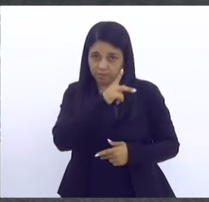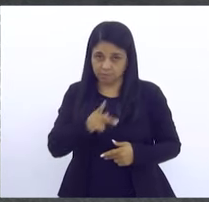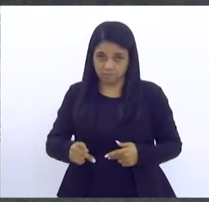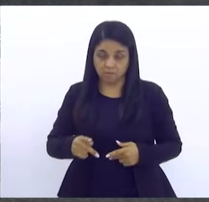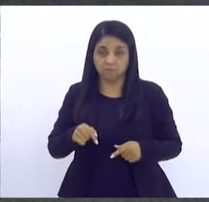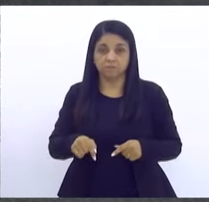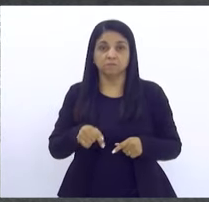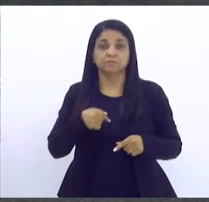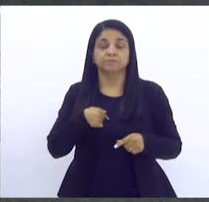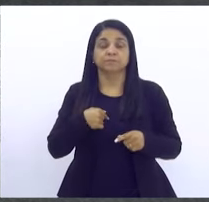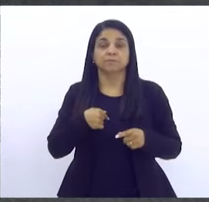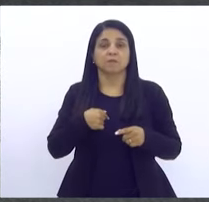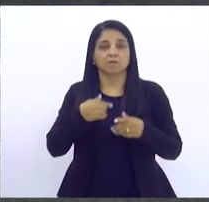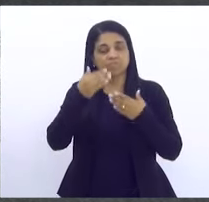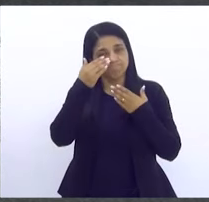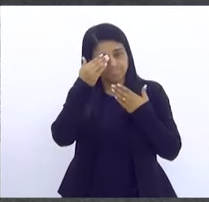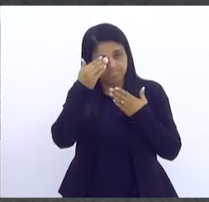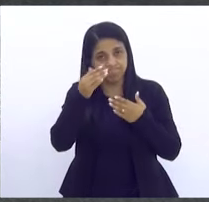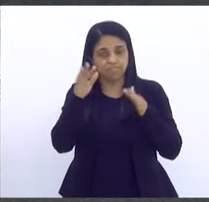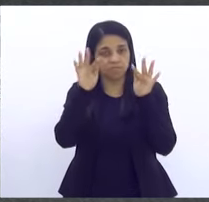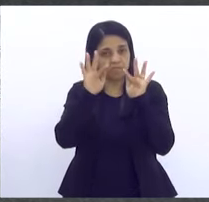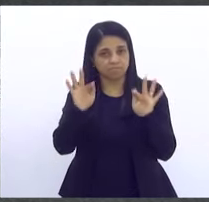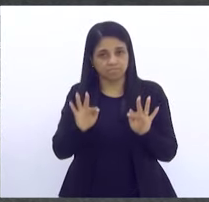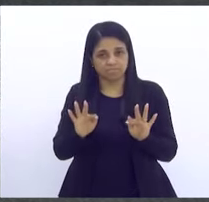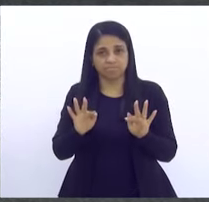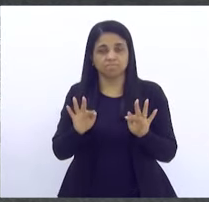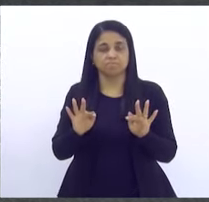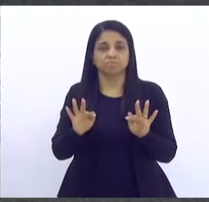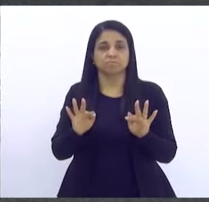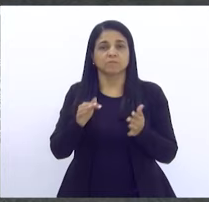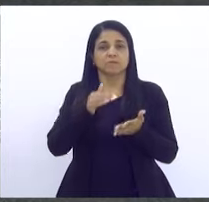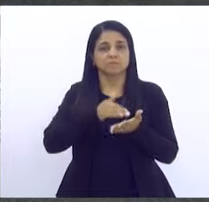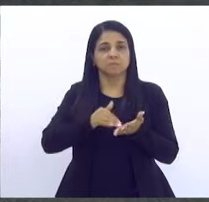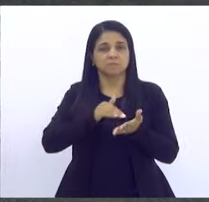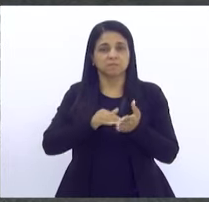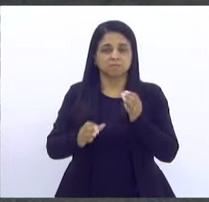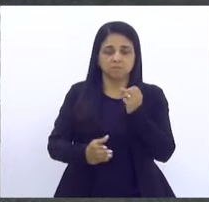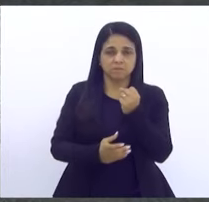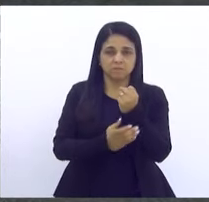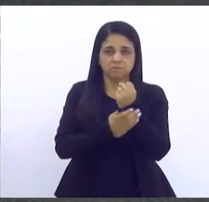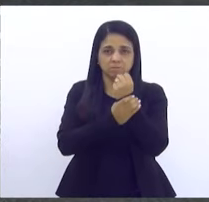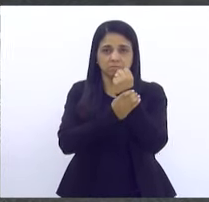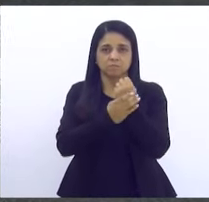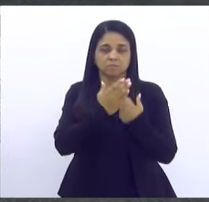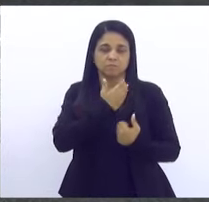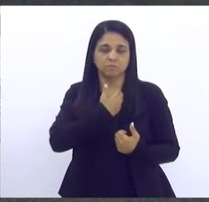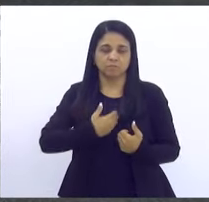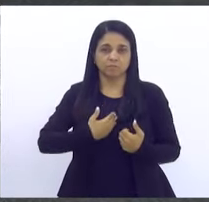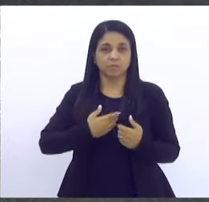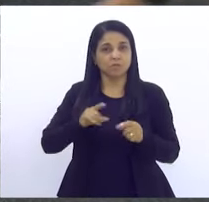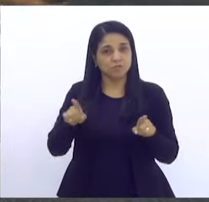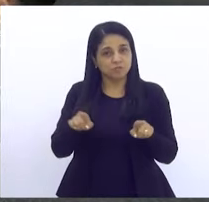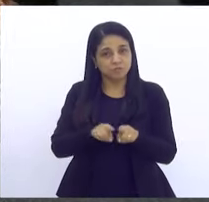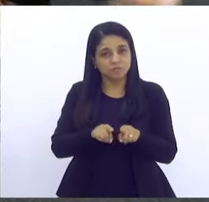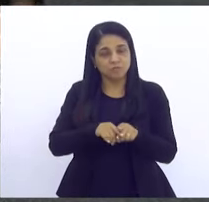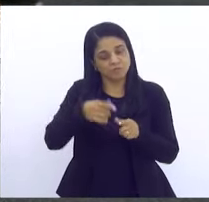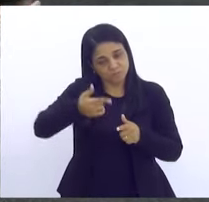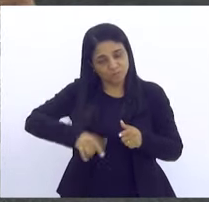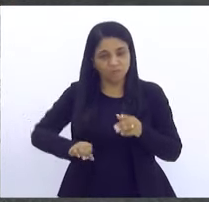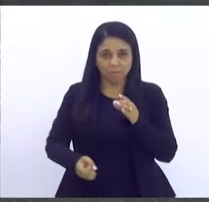grata felicidade que é saber que a Secretaria de Segurança Pública foi recriada no nosso